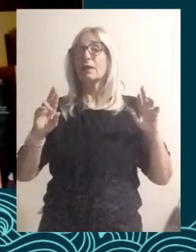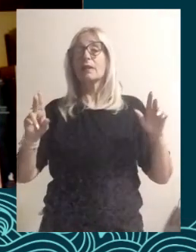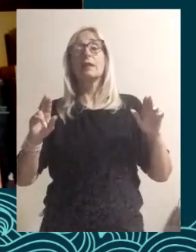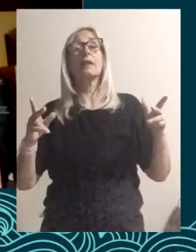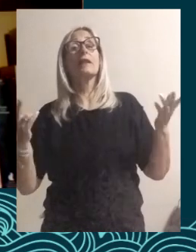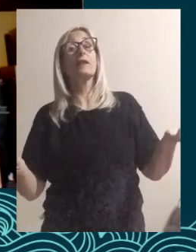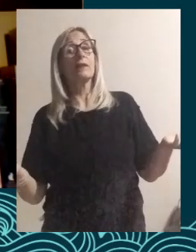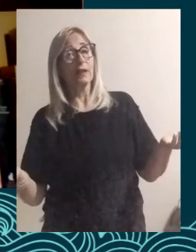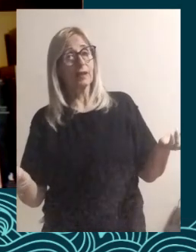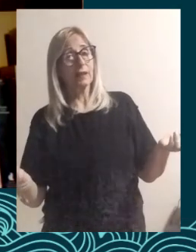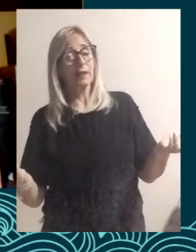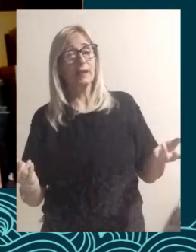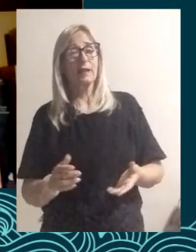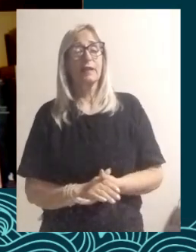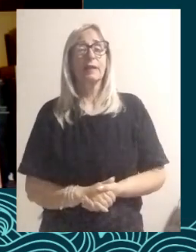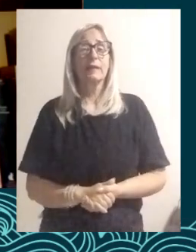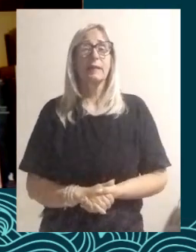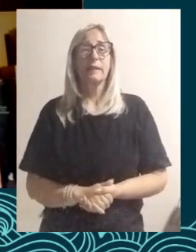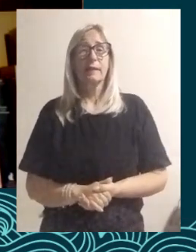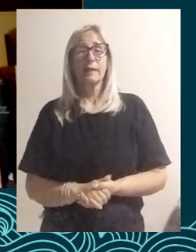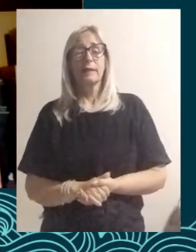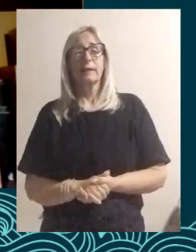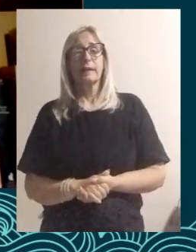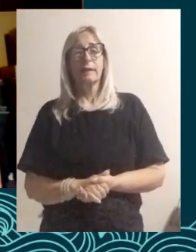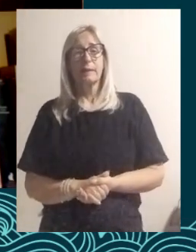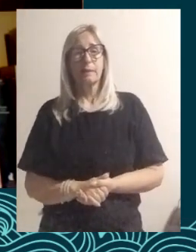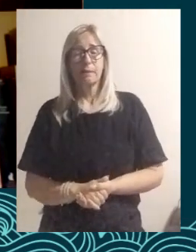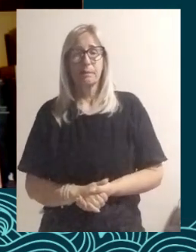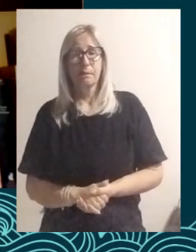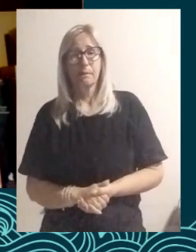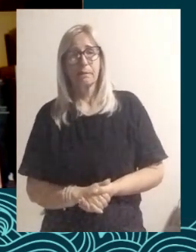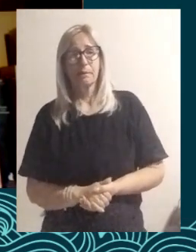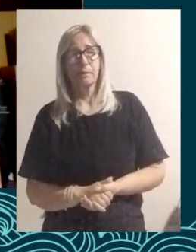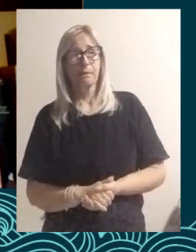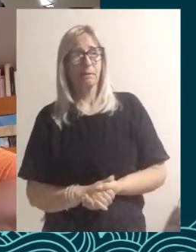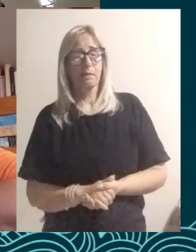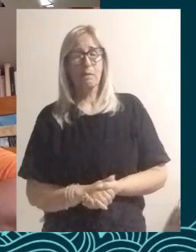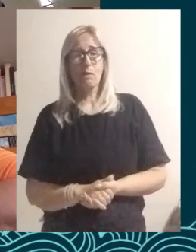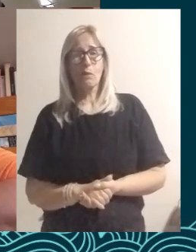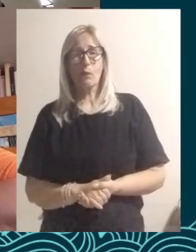gente tem, na vida quando a gente está em terra firme.